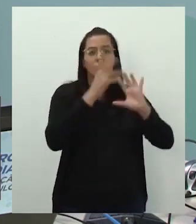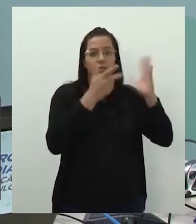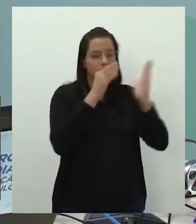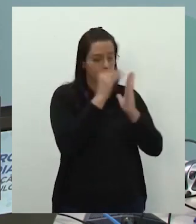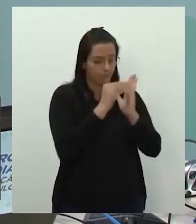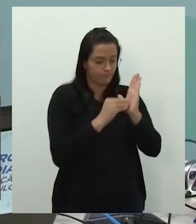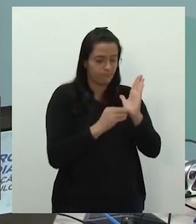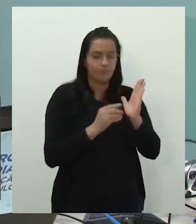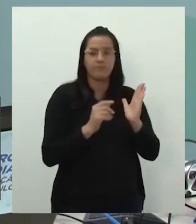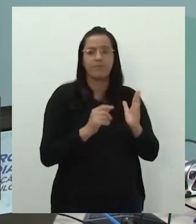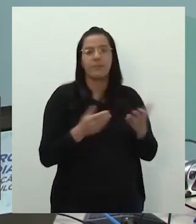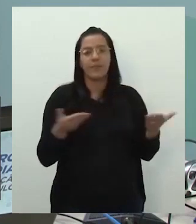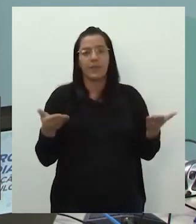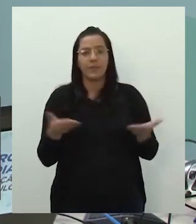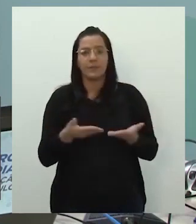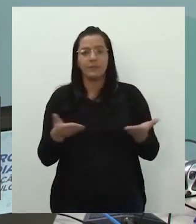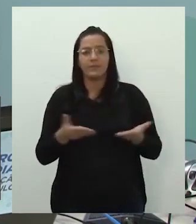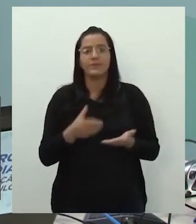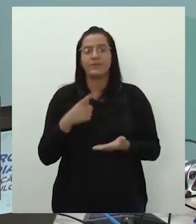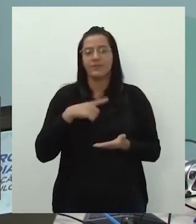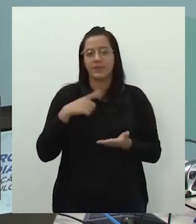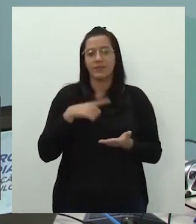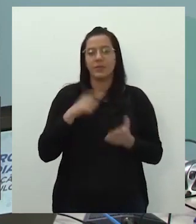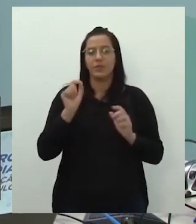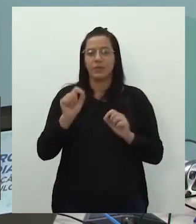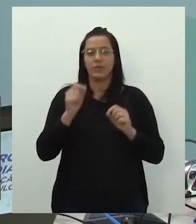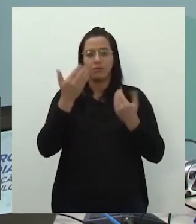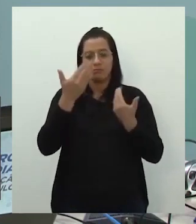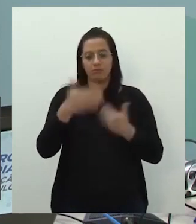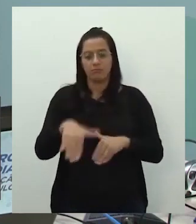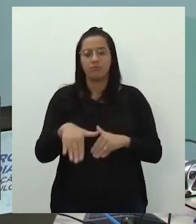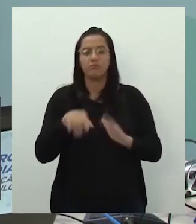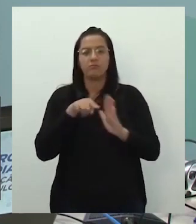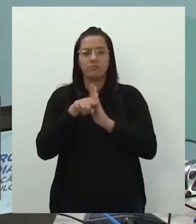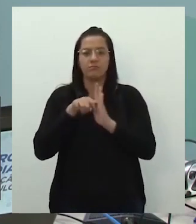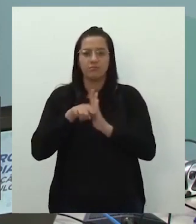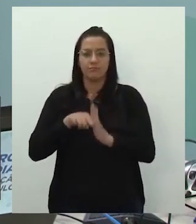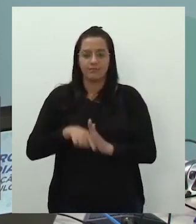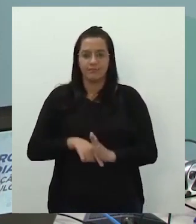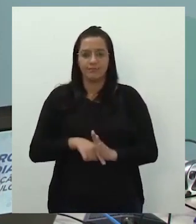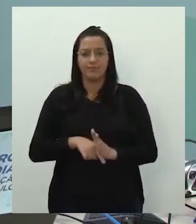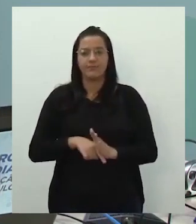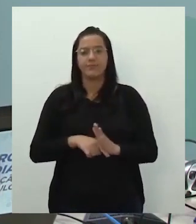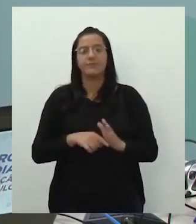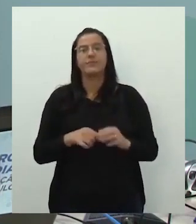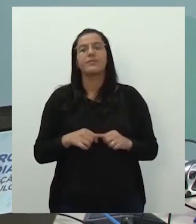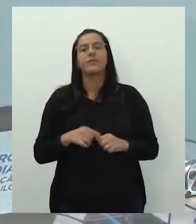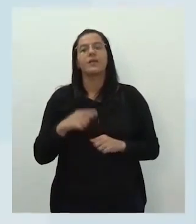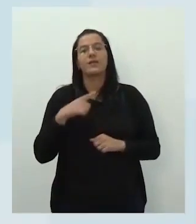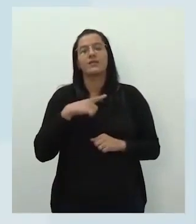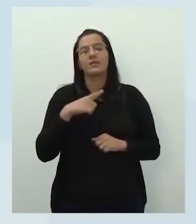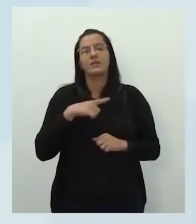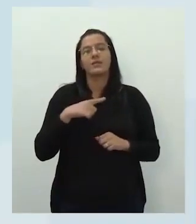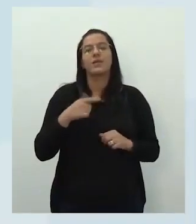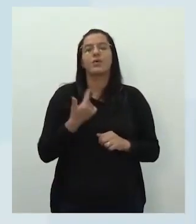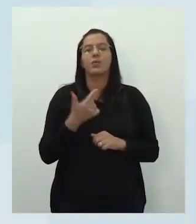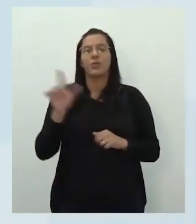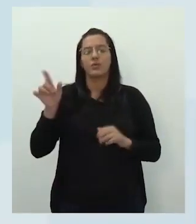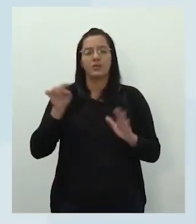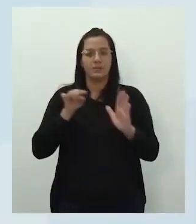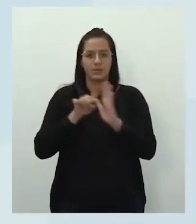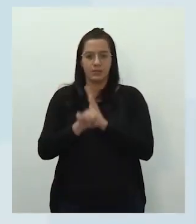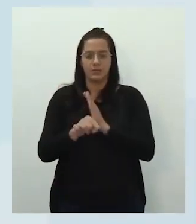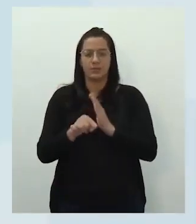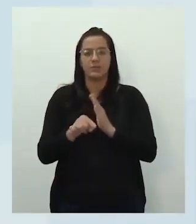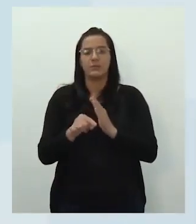Agora, nós vamos ter a avaliação. Para isso, vai mais uma interaçãozinha aí no